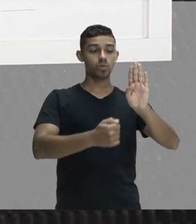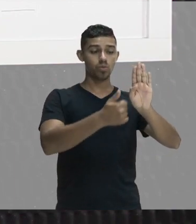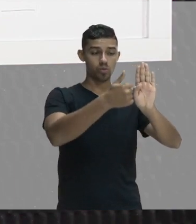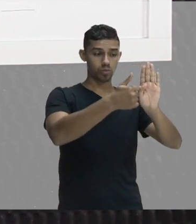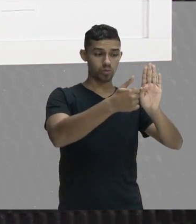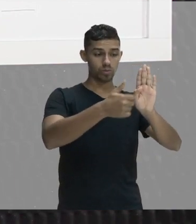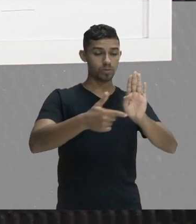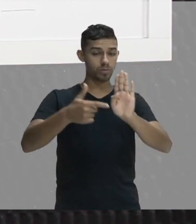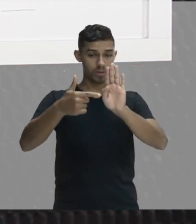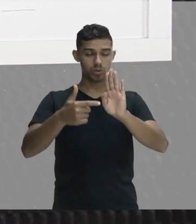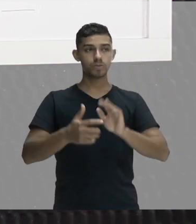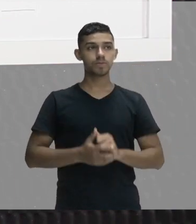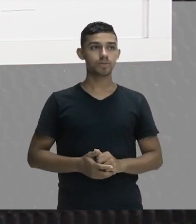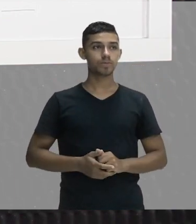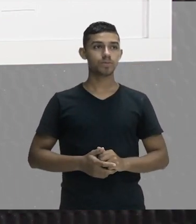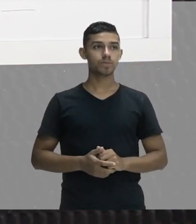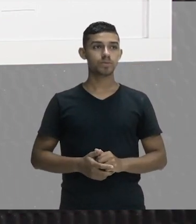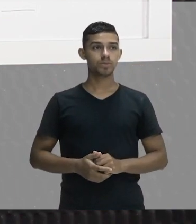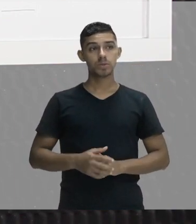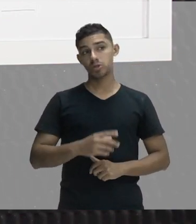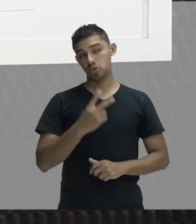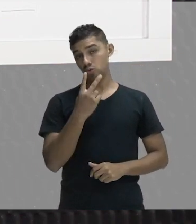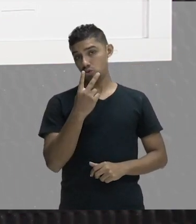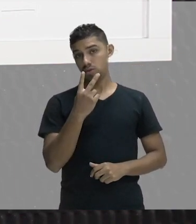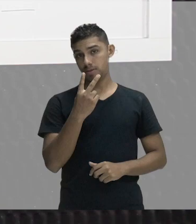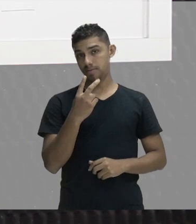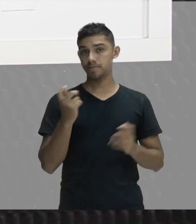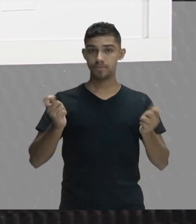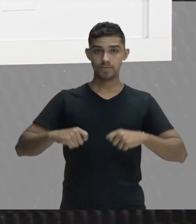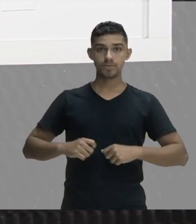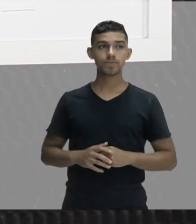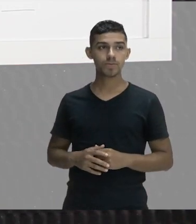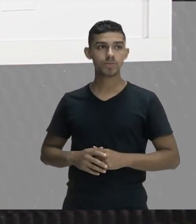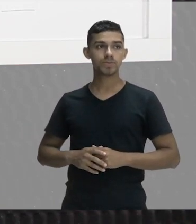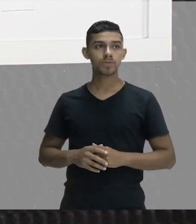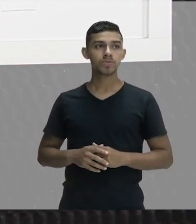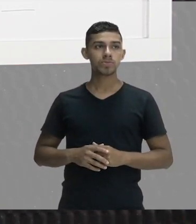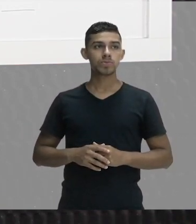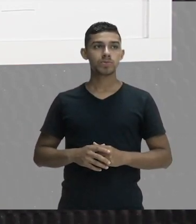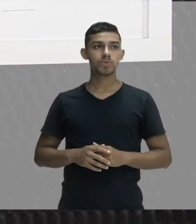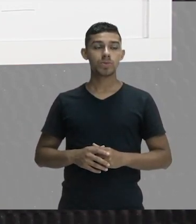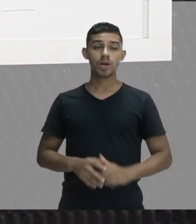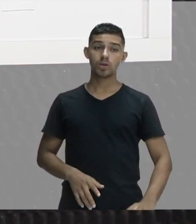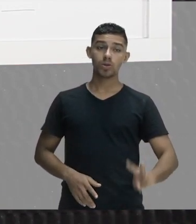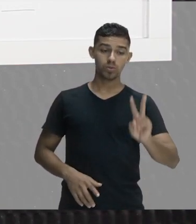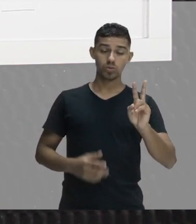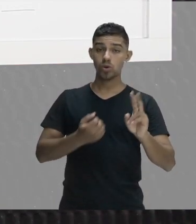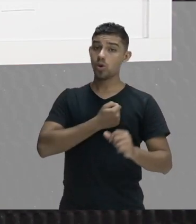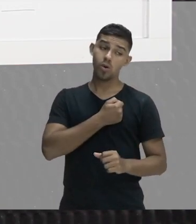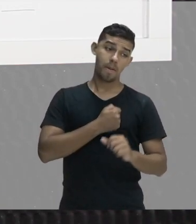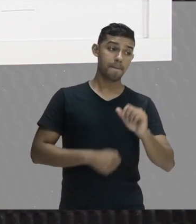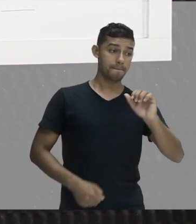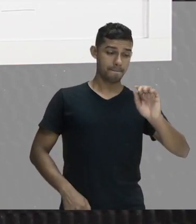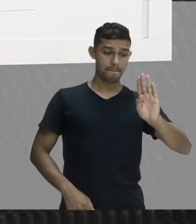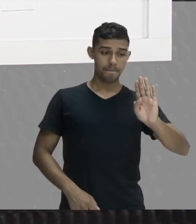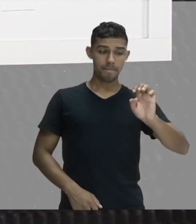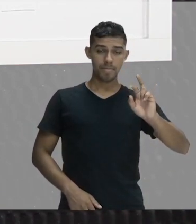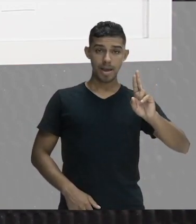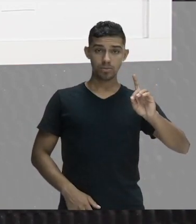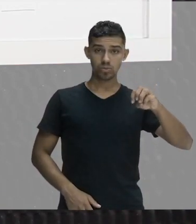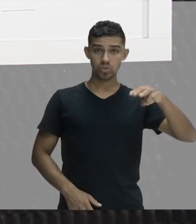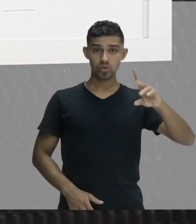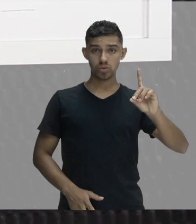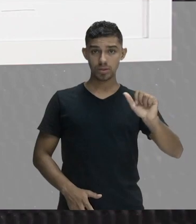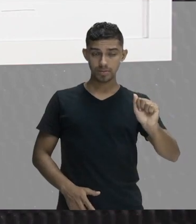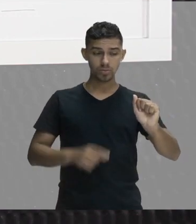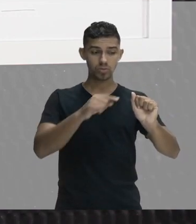quantas possibilidades que ele tem de bermuda? Tem 2. 2 possibilidades. Ou ele usa a bermuda 1, ou